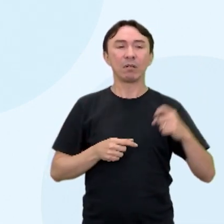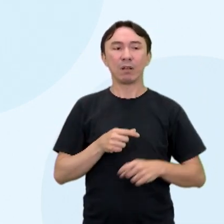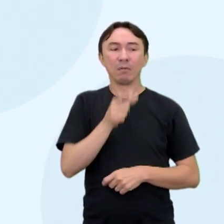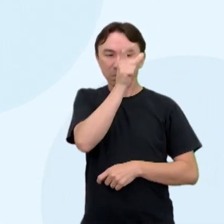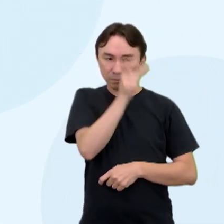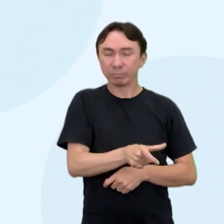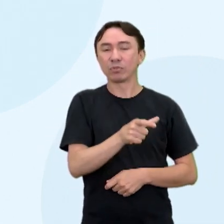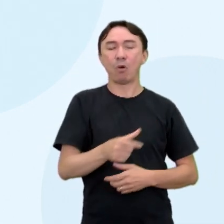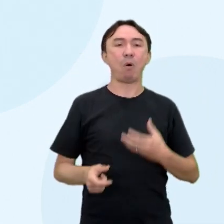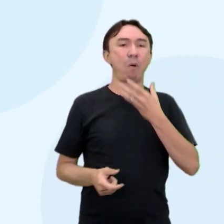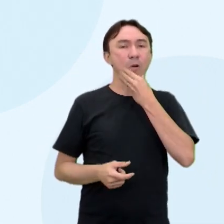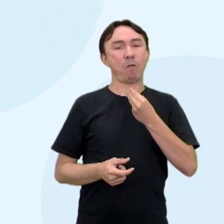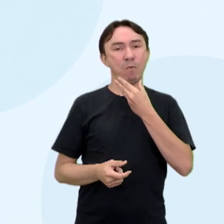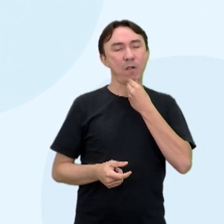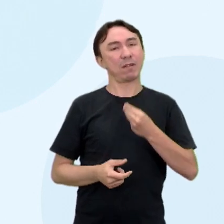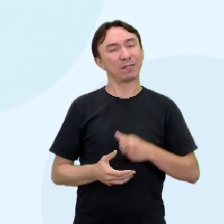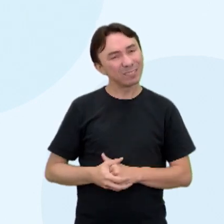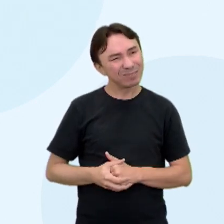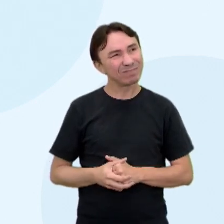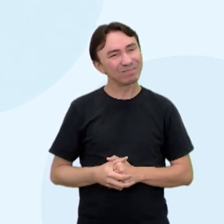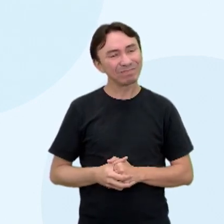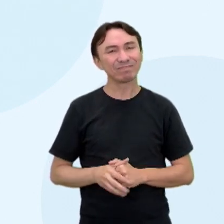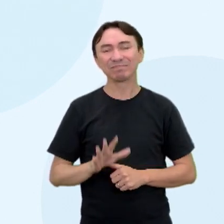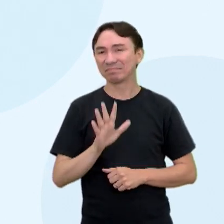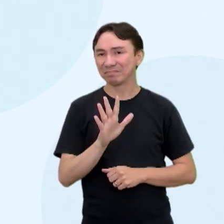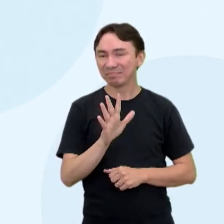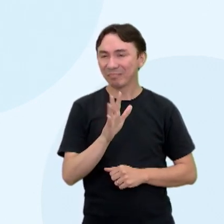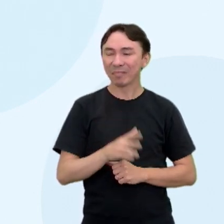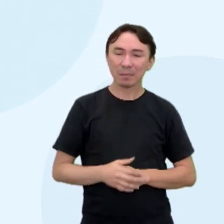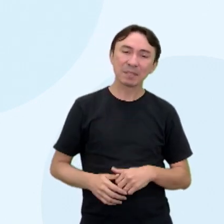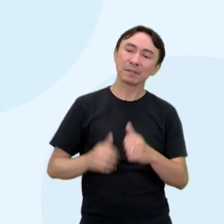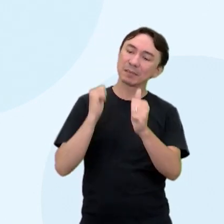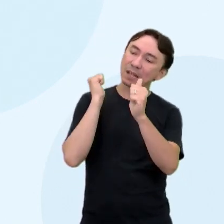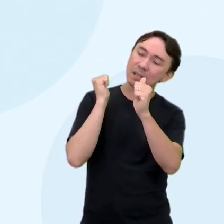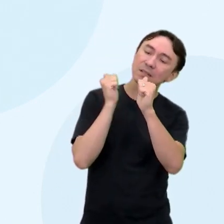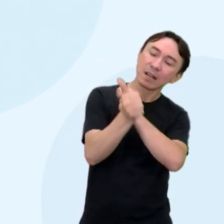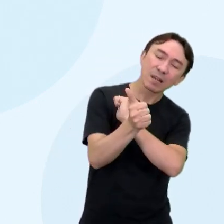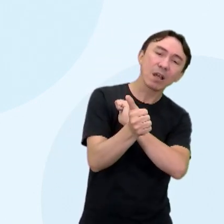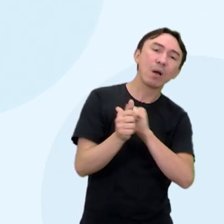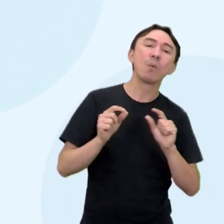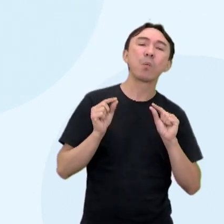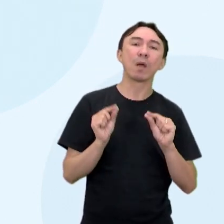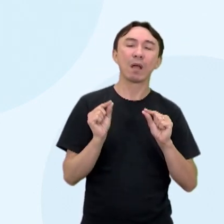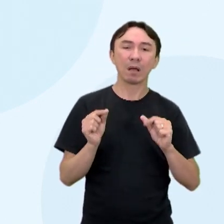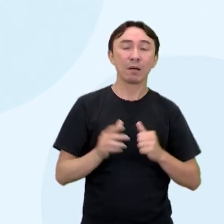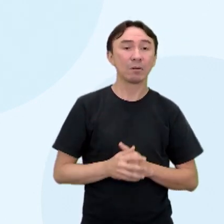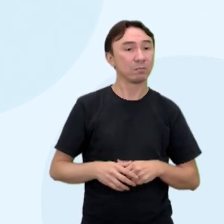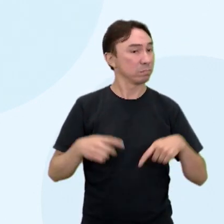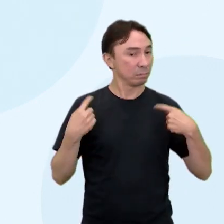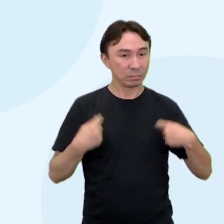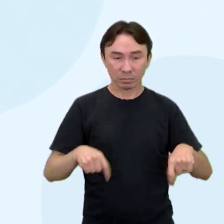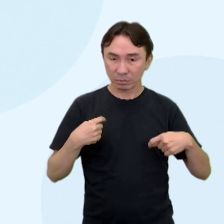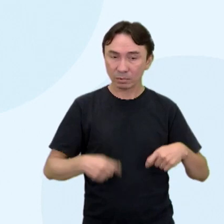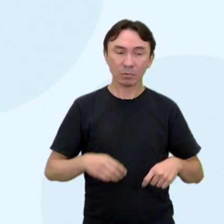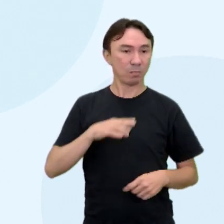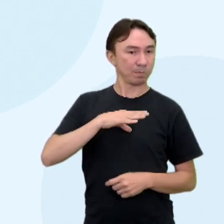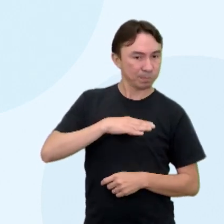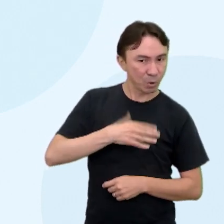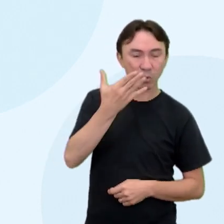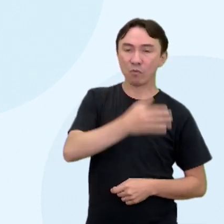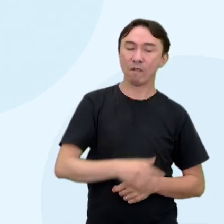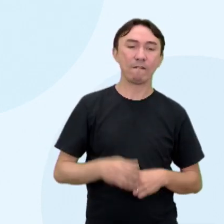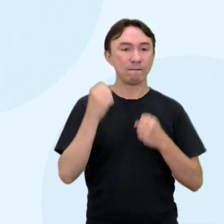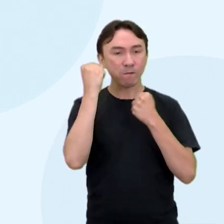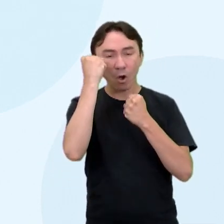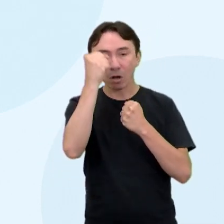Então, e aí você pensa, tá? E o que é ser atleta? Se você ser atleta, você precisa ser o quê? Você precisa ser corajoso, você precisa ser forte, você precisa